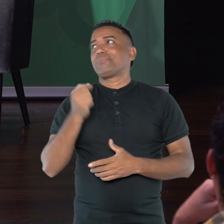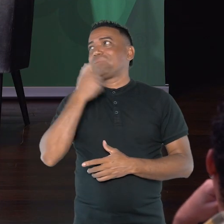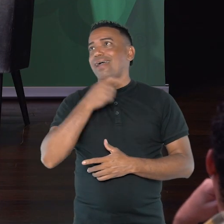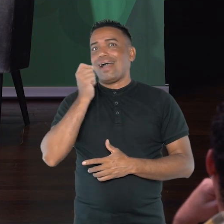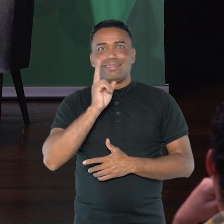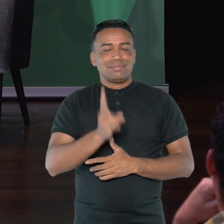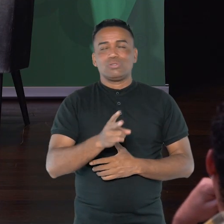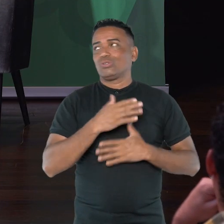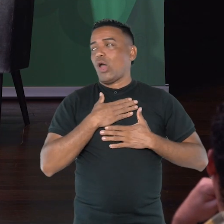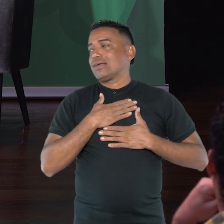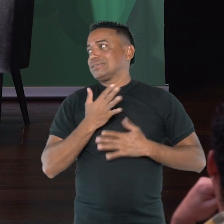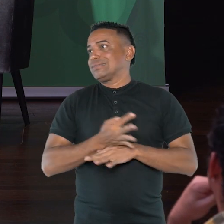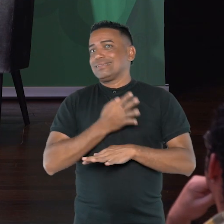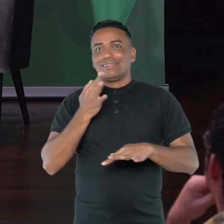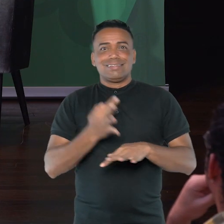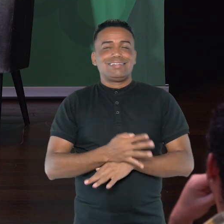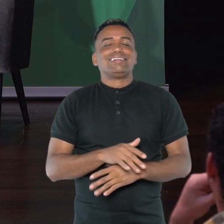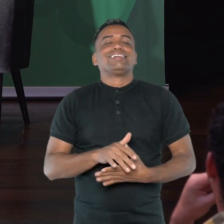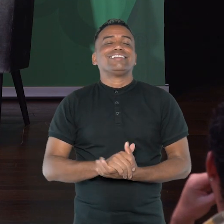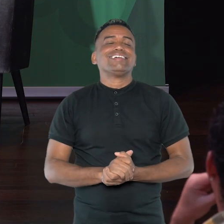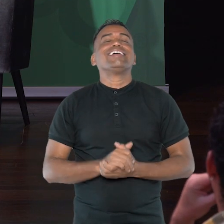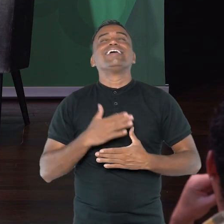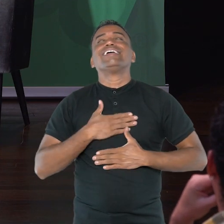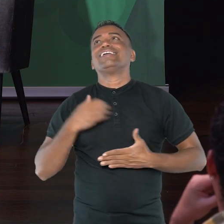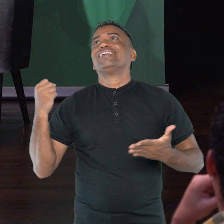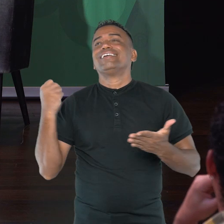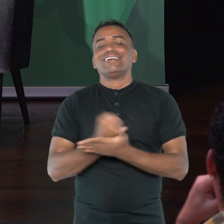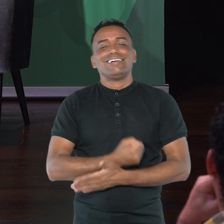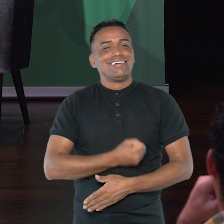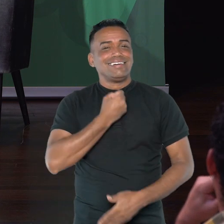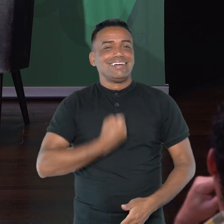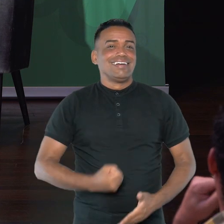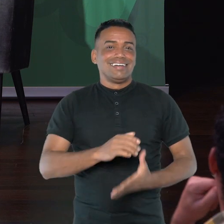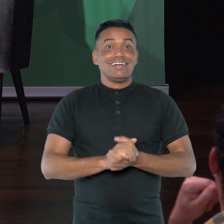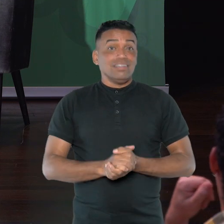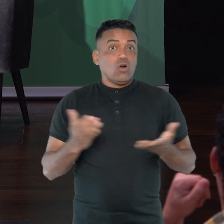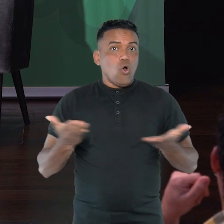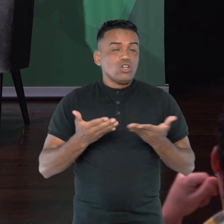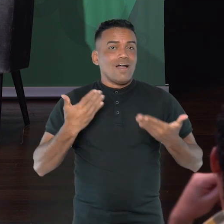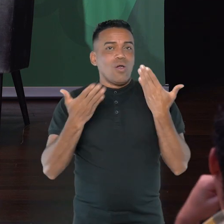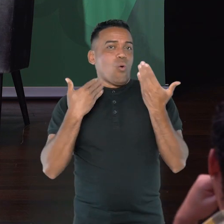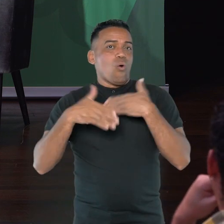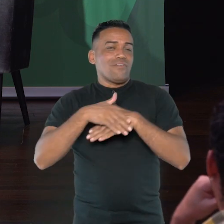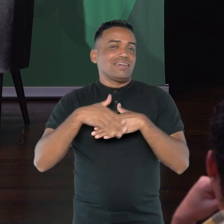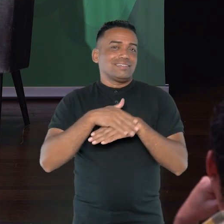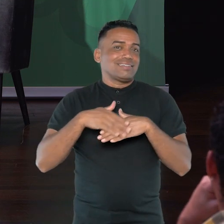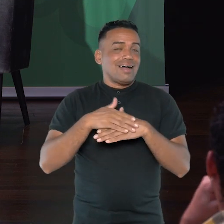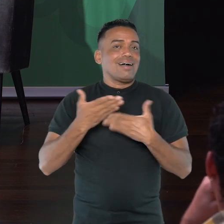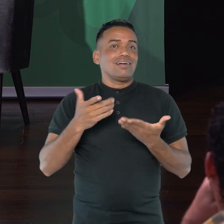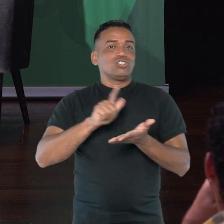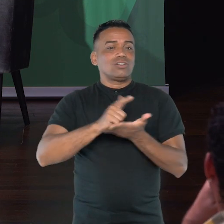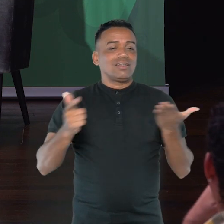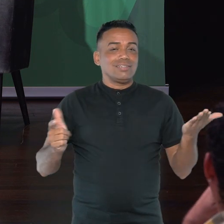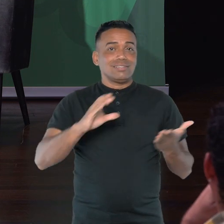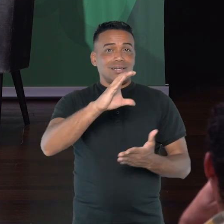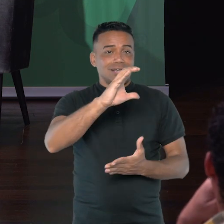né? Ninguém aguenta mais essa piada. Puta merda. E hoje a gente vai conversar com o jornalista